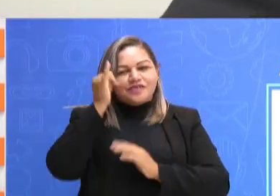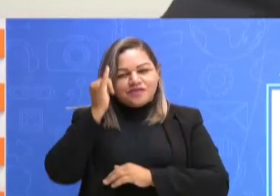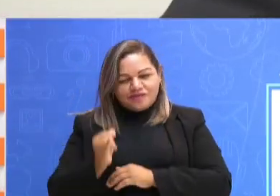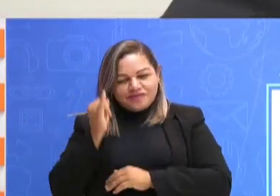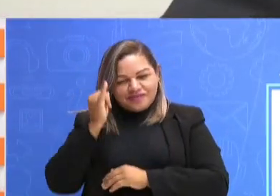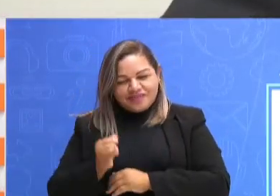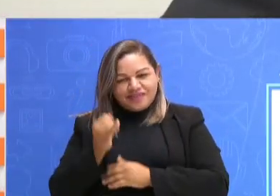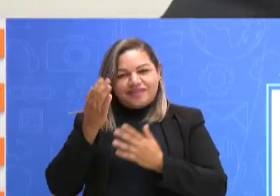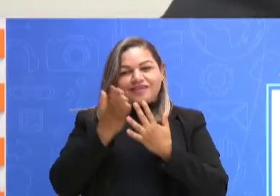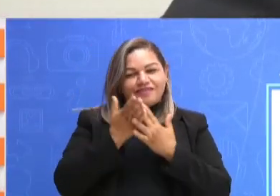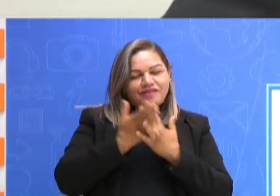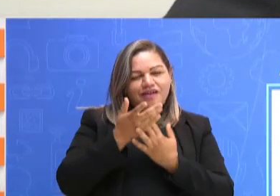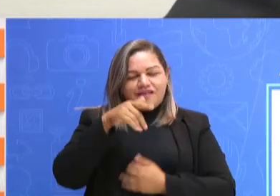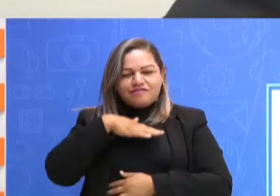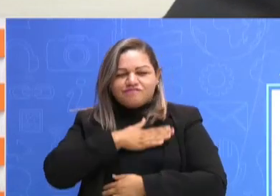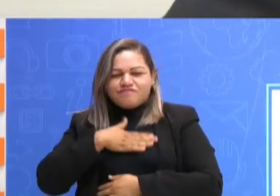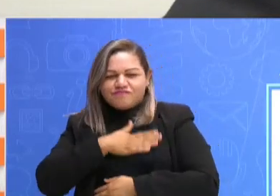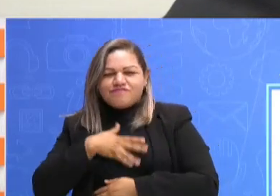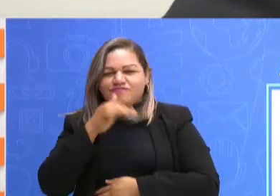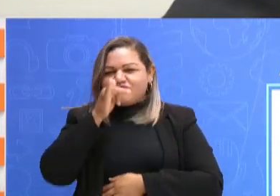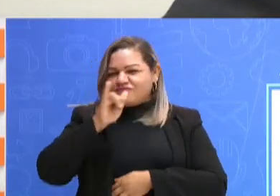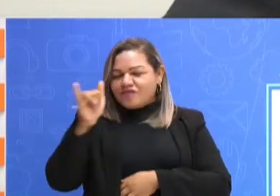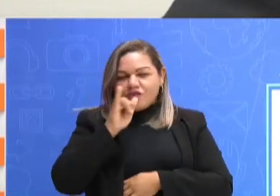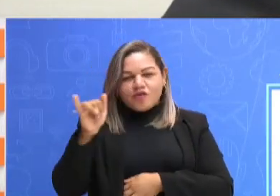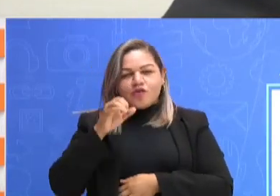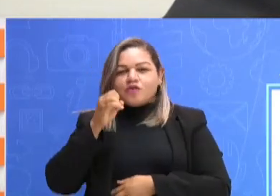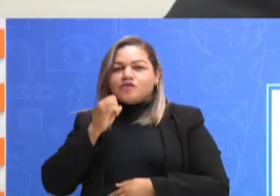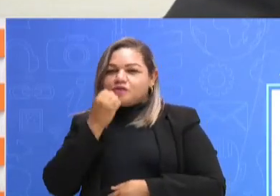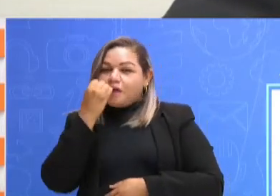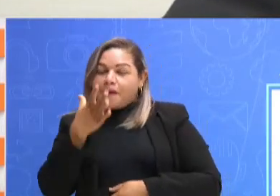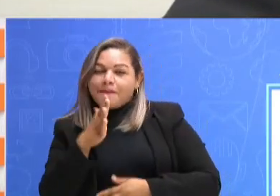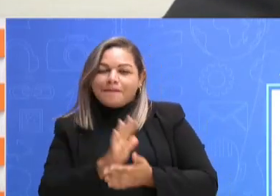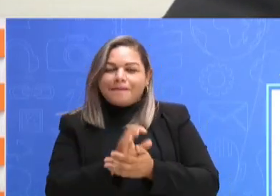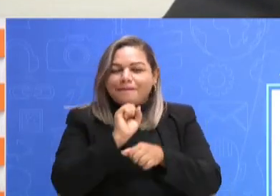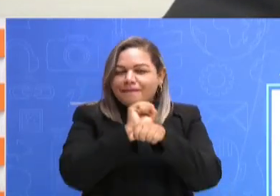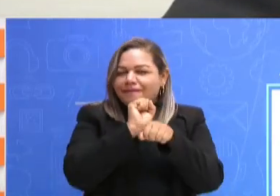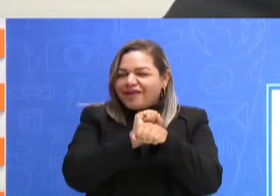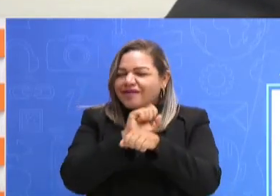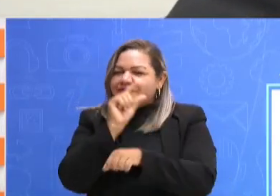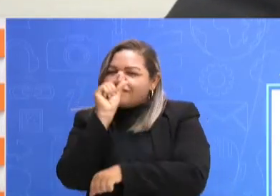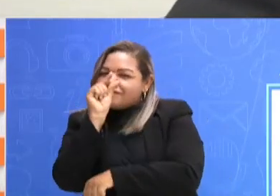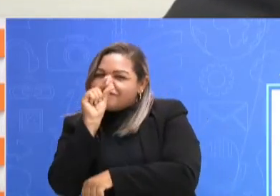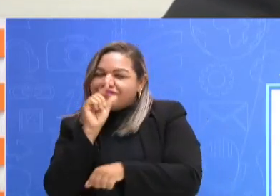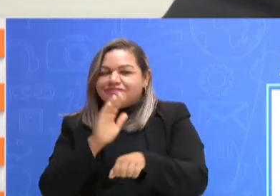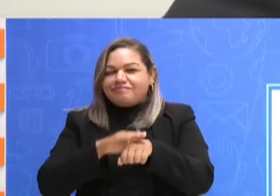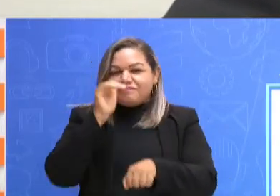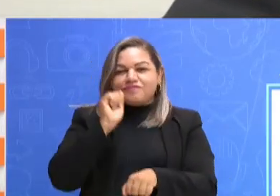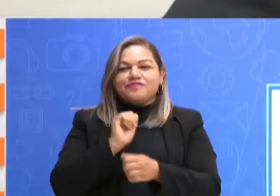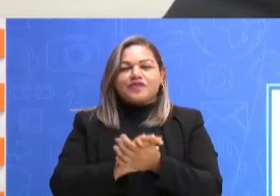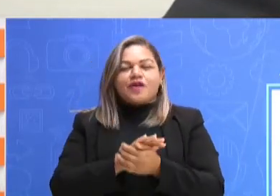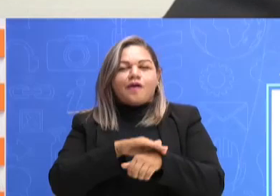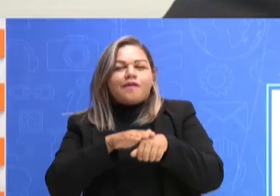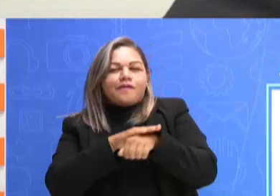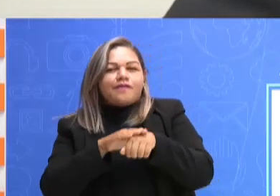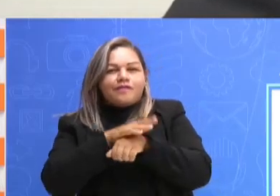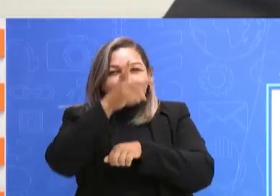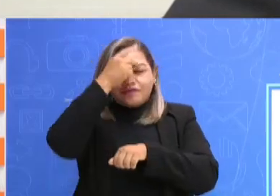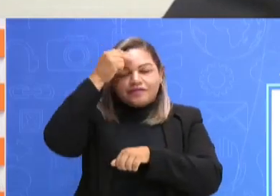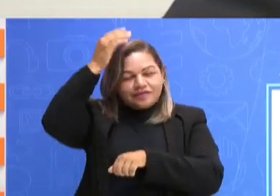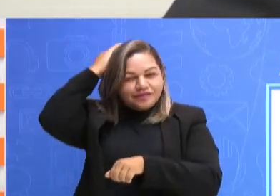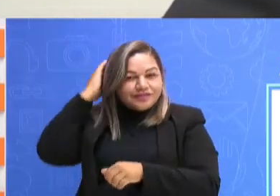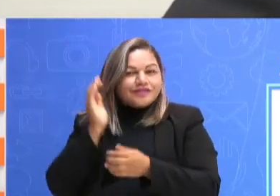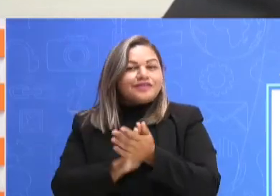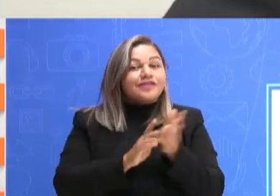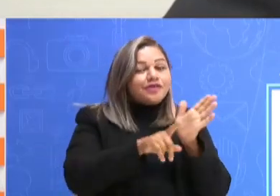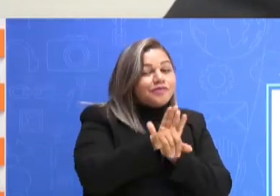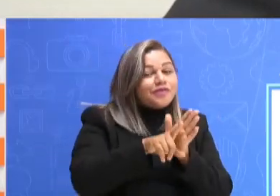você de casa está gostando também dessas notícias boas, mas eu convido você para aguardar mais um pouquinho, que a gente tem muito mais aqui para conversar com o prefeito e tem perguntas